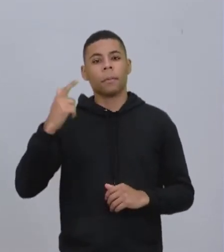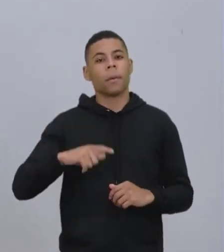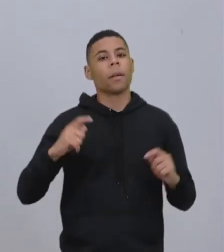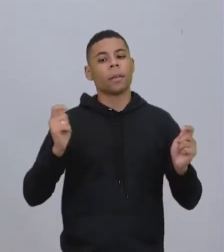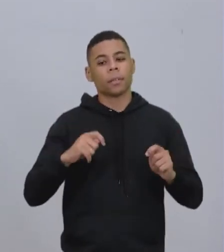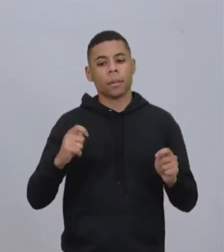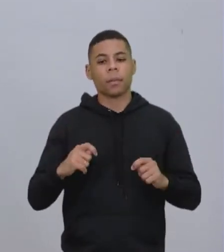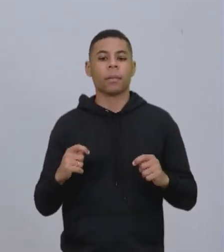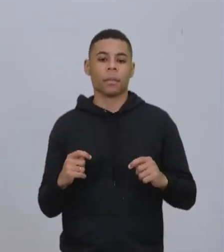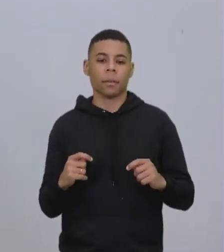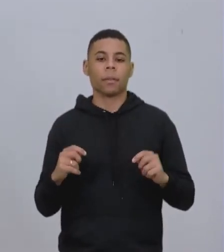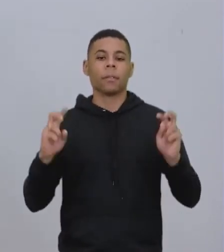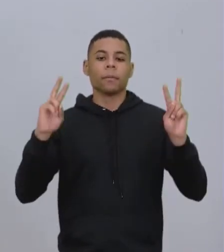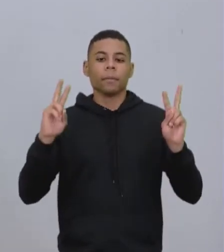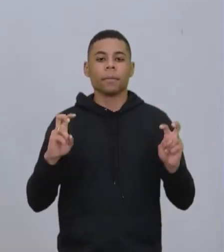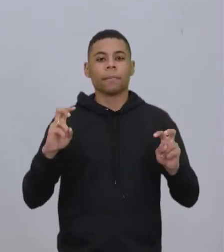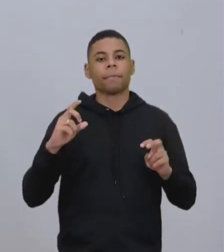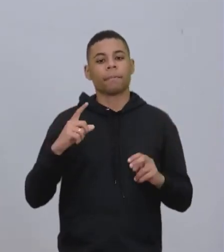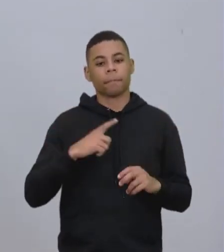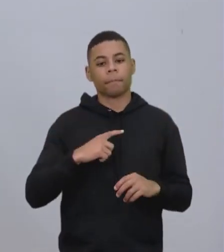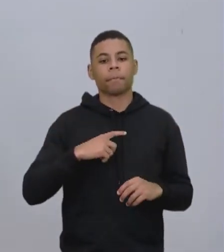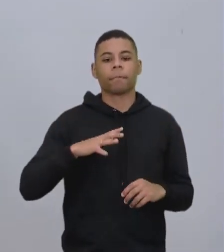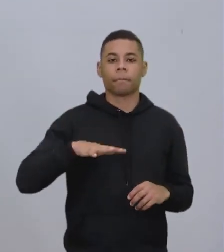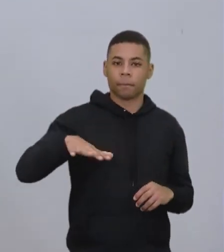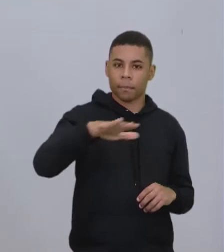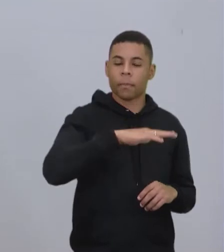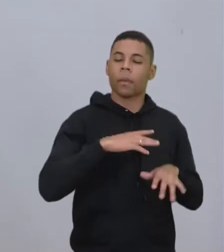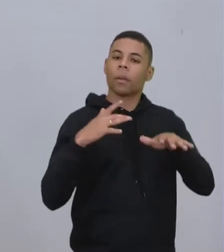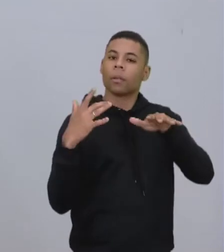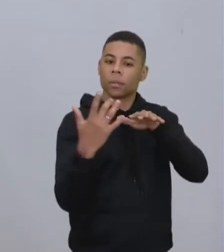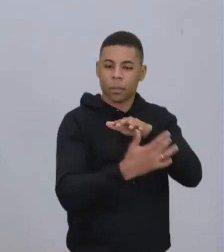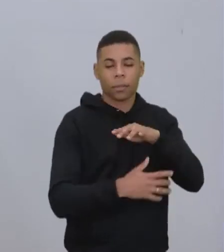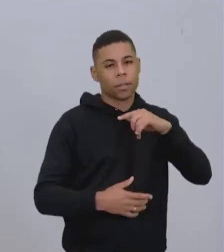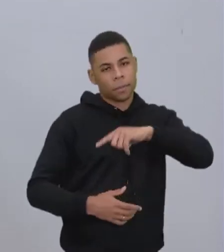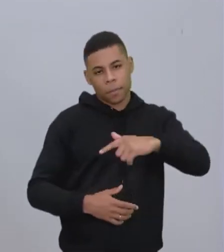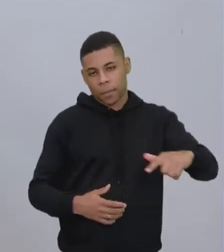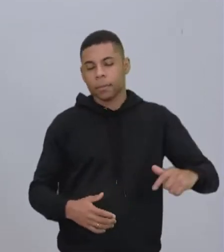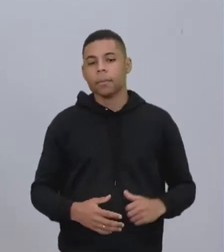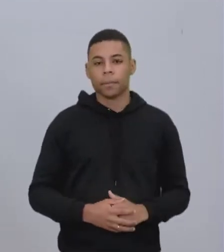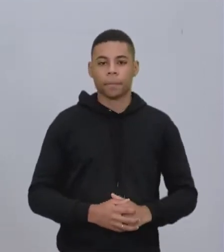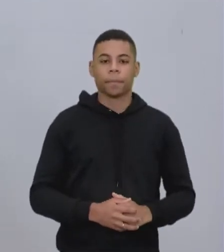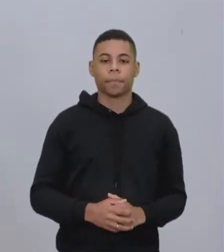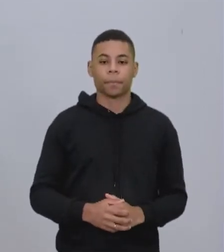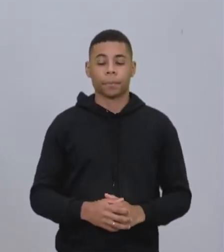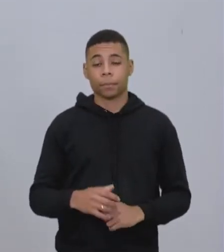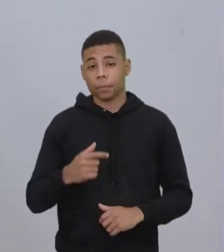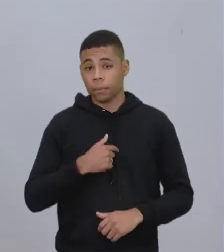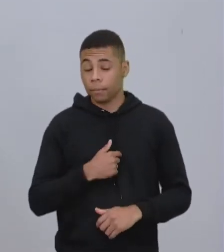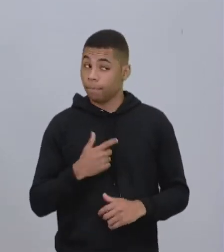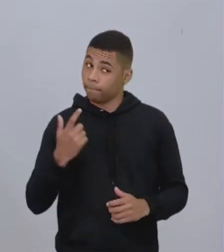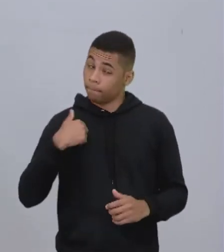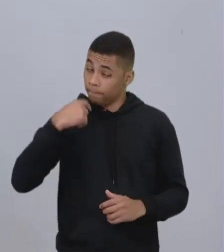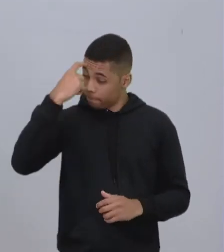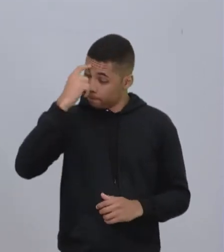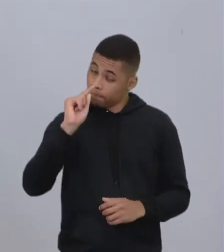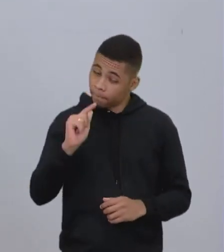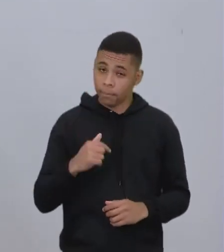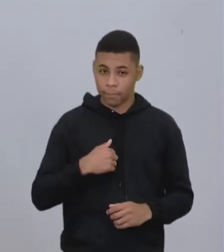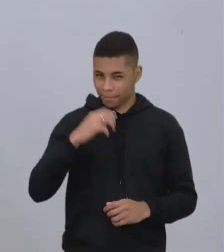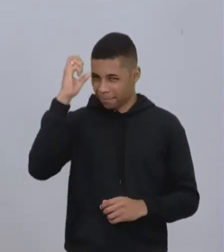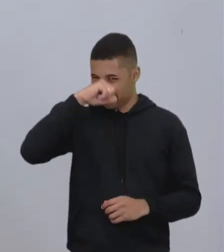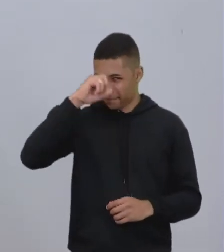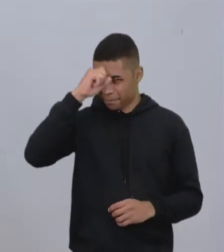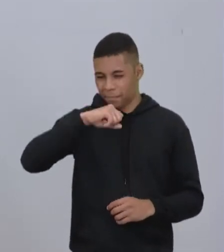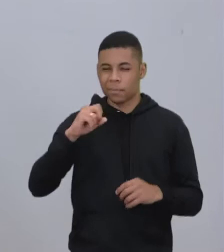você tem com relação ao social advertising, nas redes sociais e tudo mais. Eu penso que o meu aprendizado